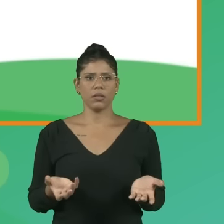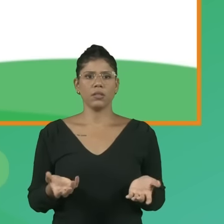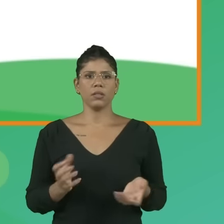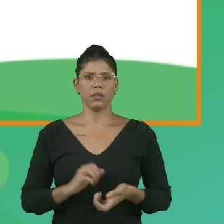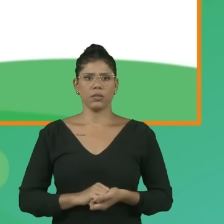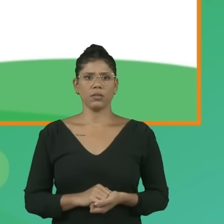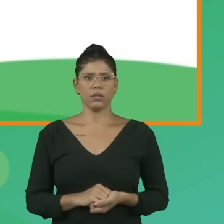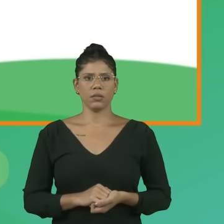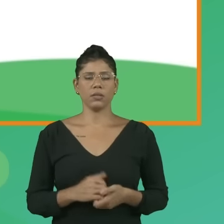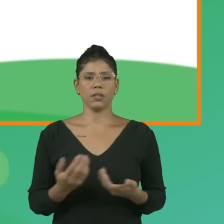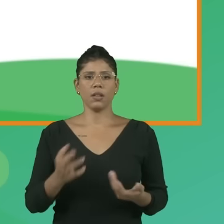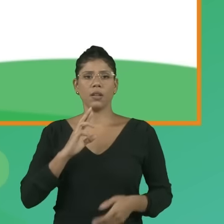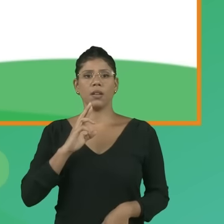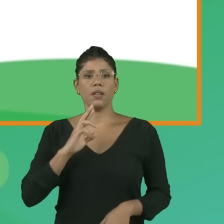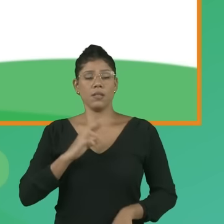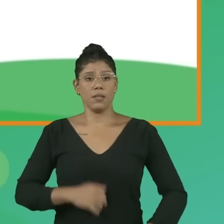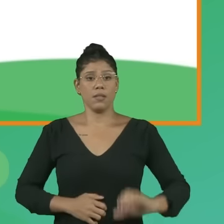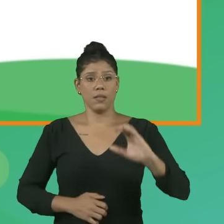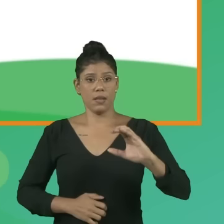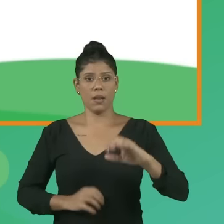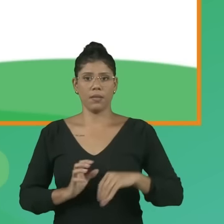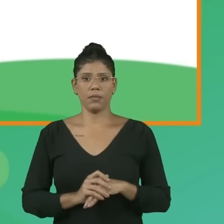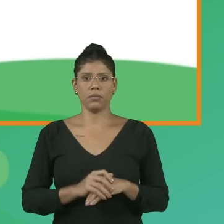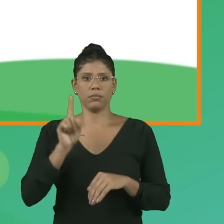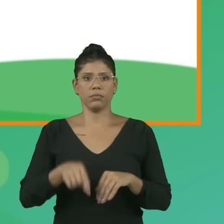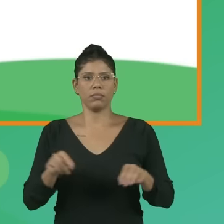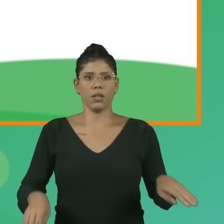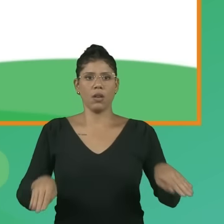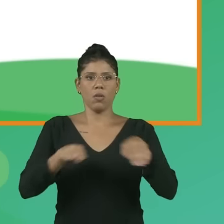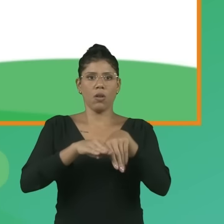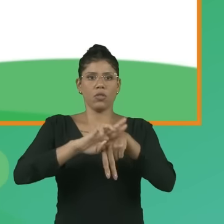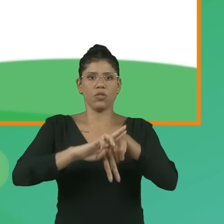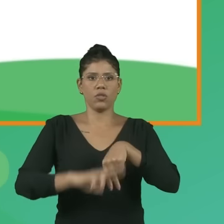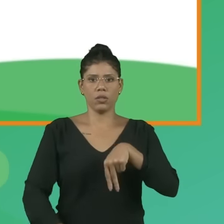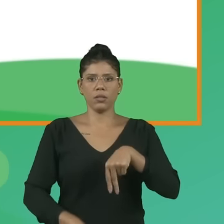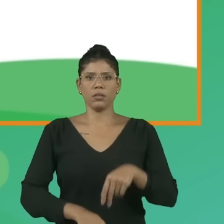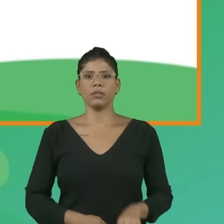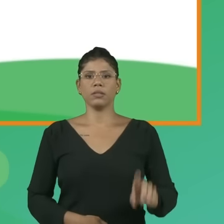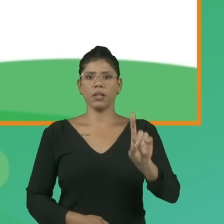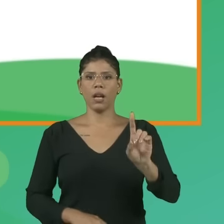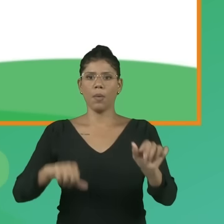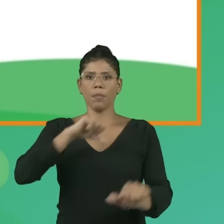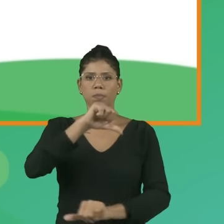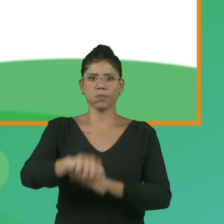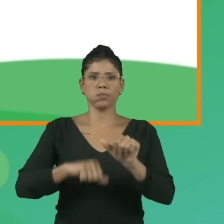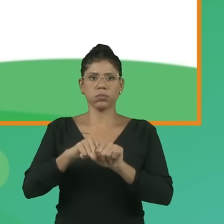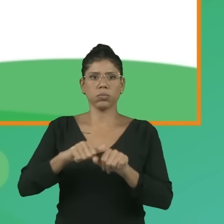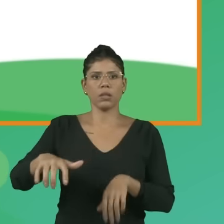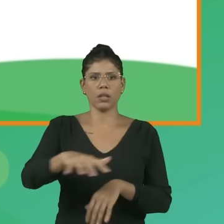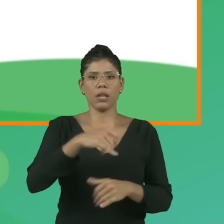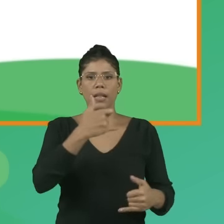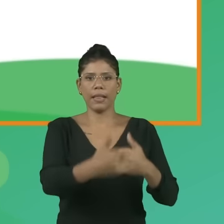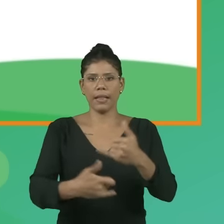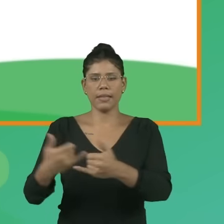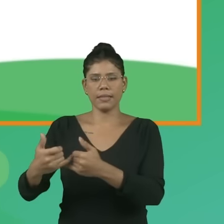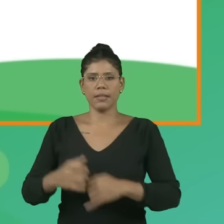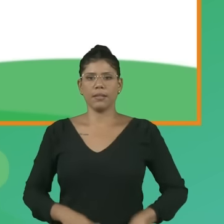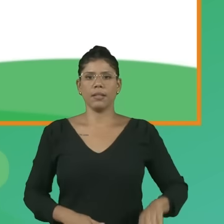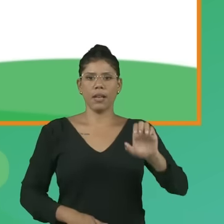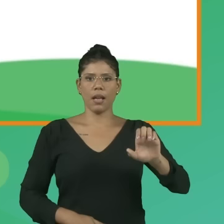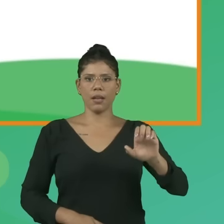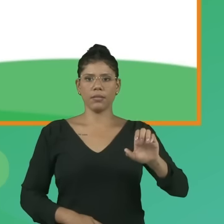Letra C. Afirmação de igualdade de gênero? Letra D. Transformação dos espaços de lazer? Ou letra